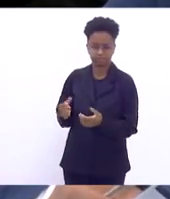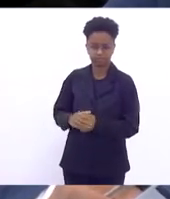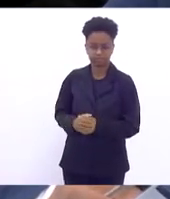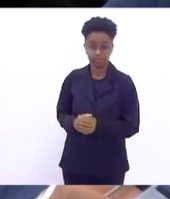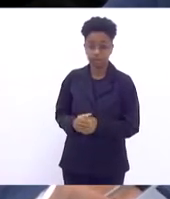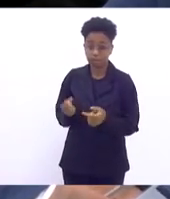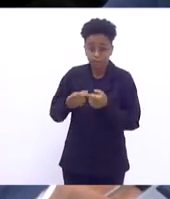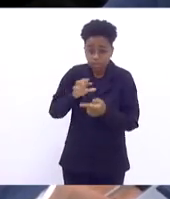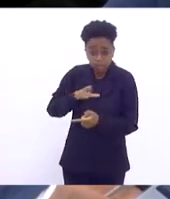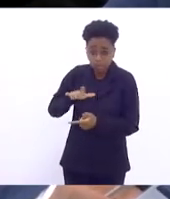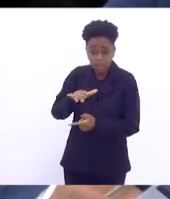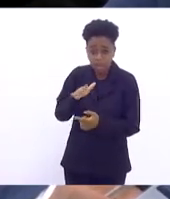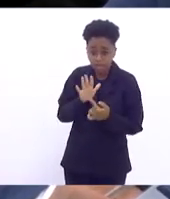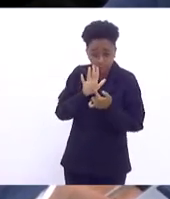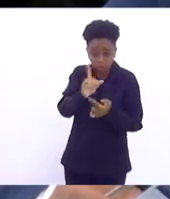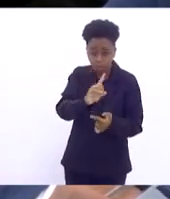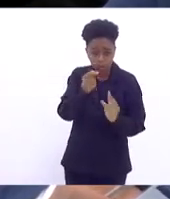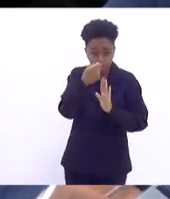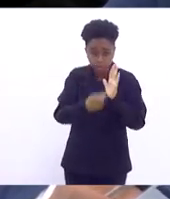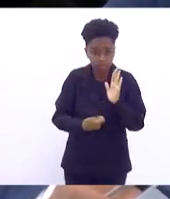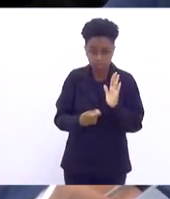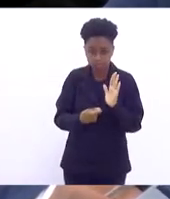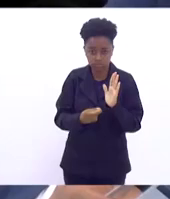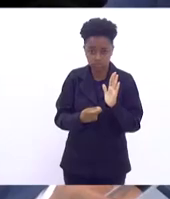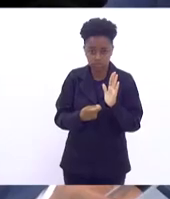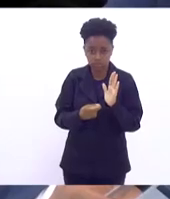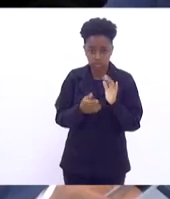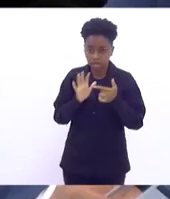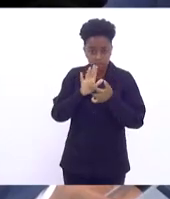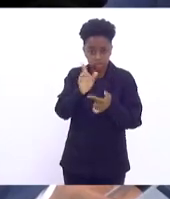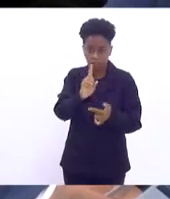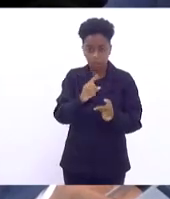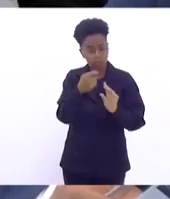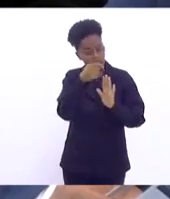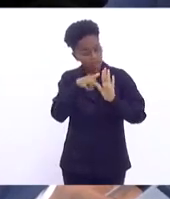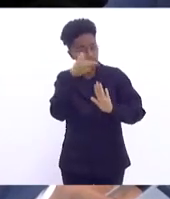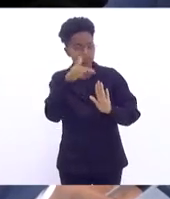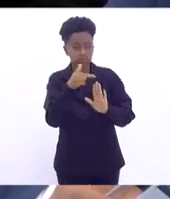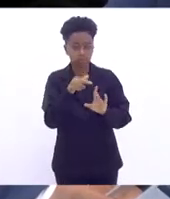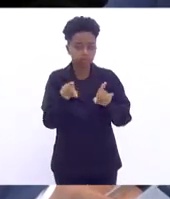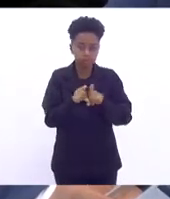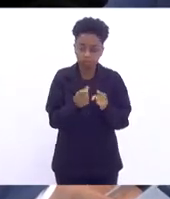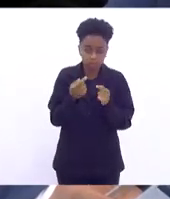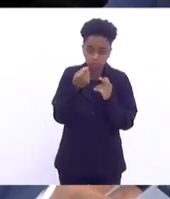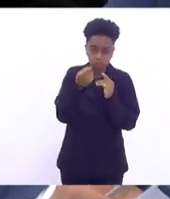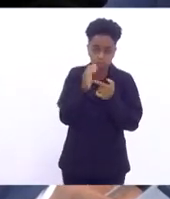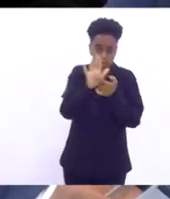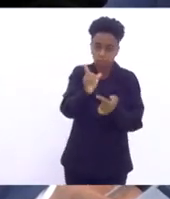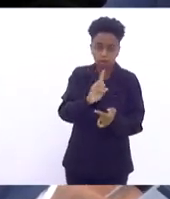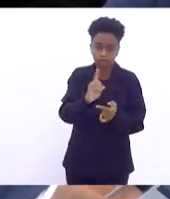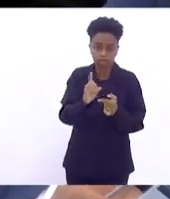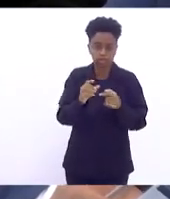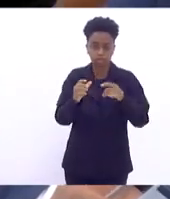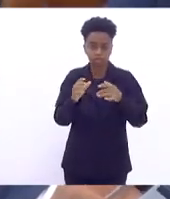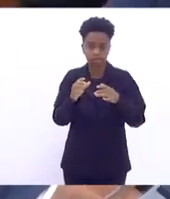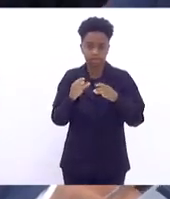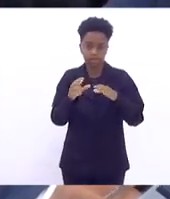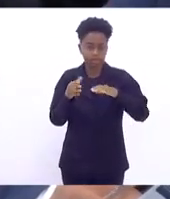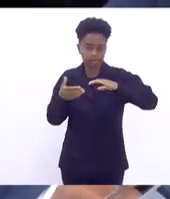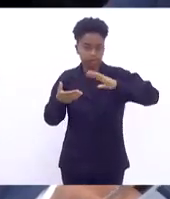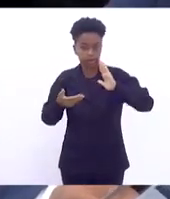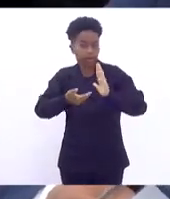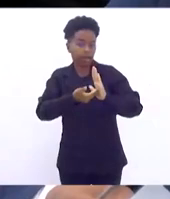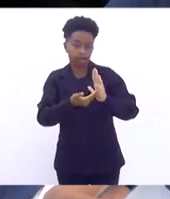porque não é isso que tá colocado no texto atual não é isso que tá colocado na resolução em vigor e não é isso que tá colocado na Câmara Federal é muito claro